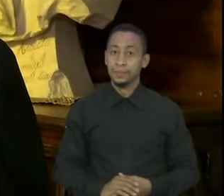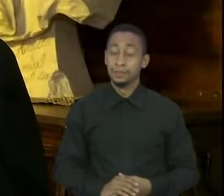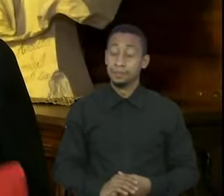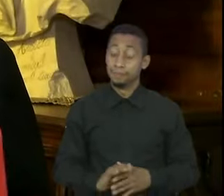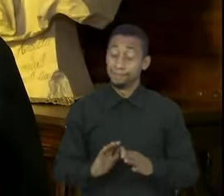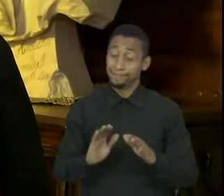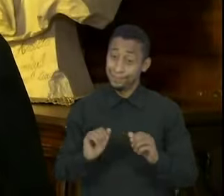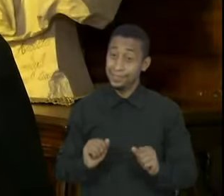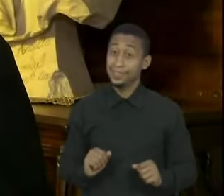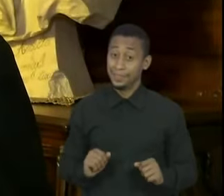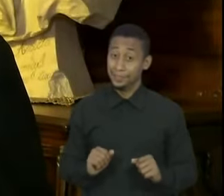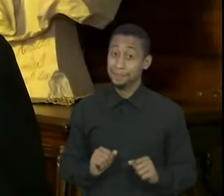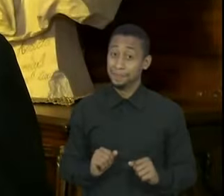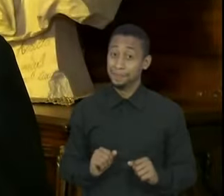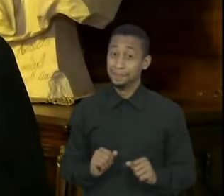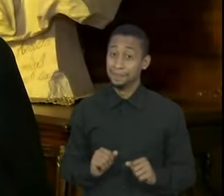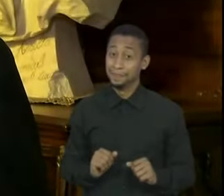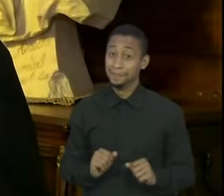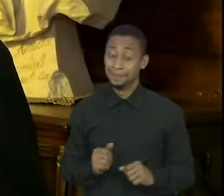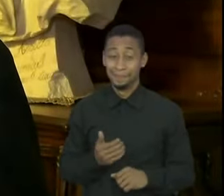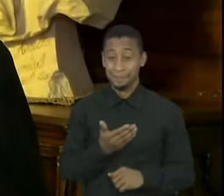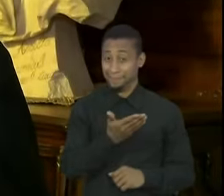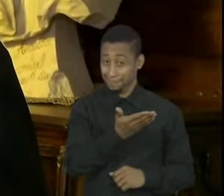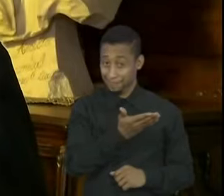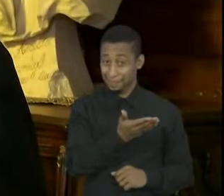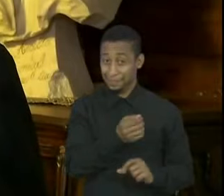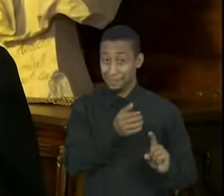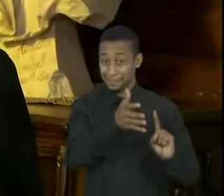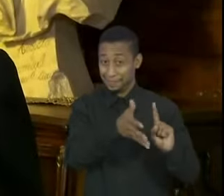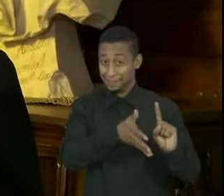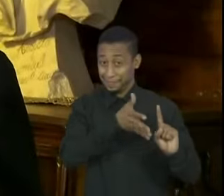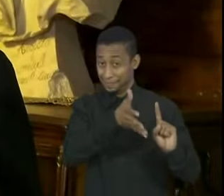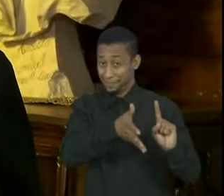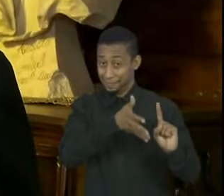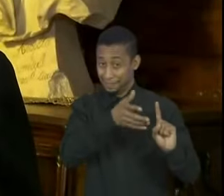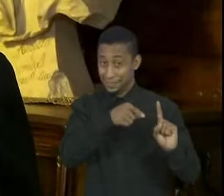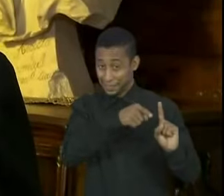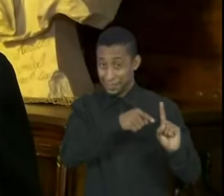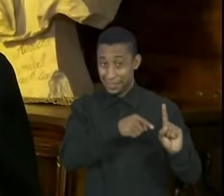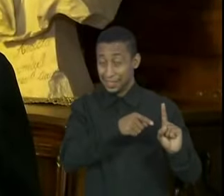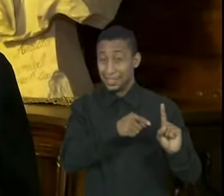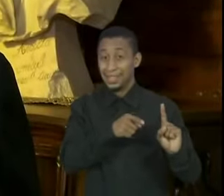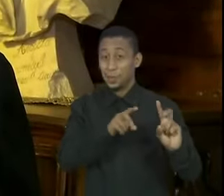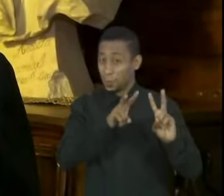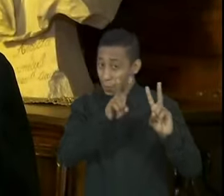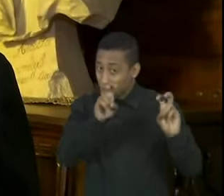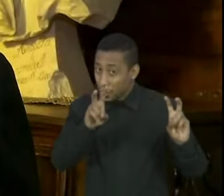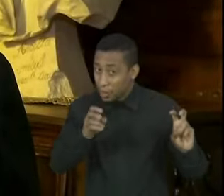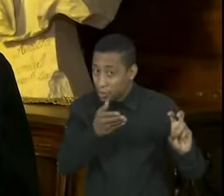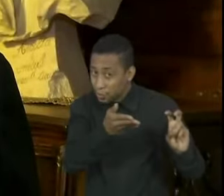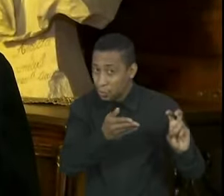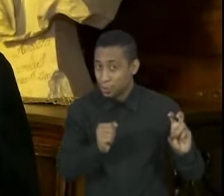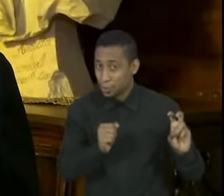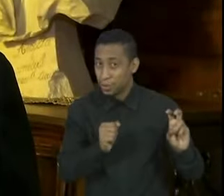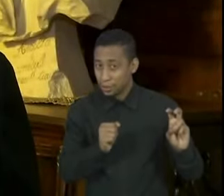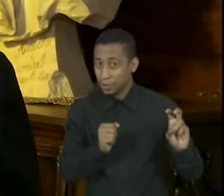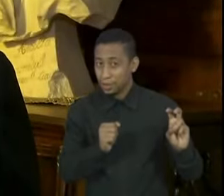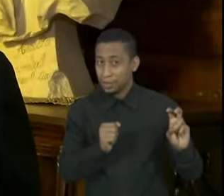e não isso não só não concorda com cristianismo como o humanamente